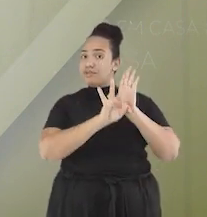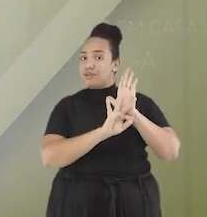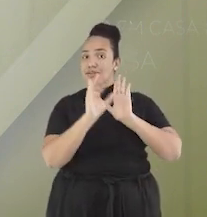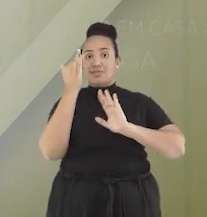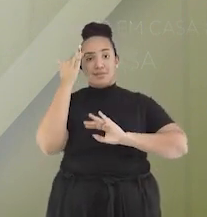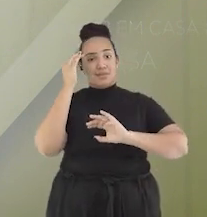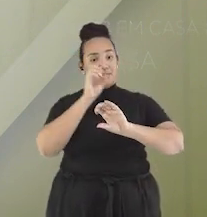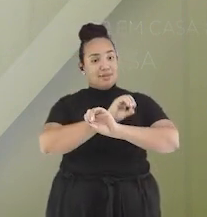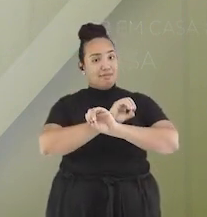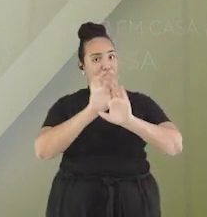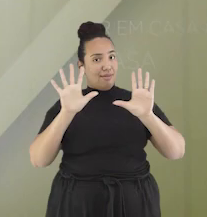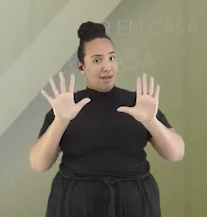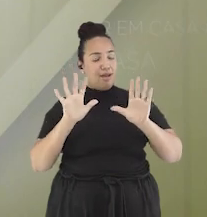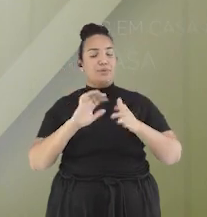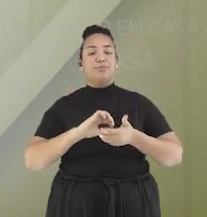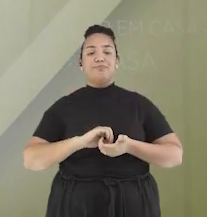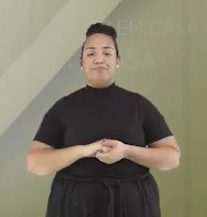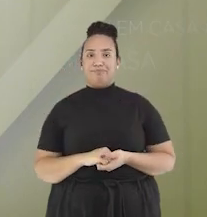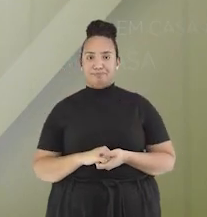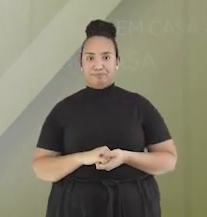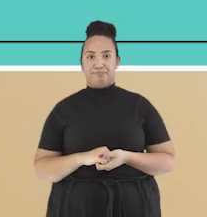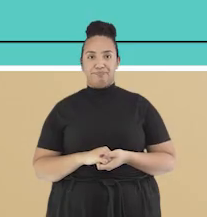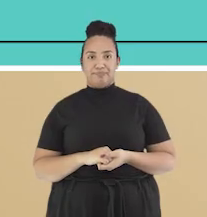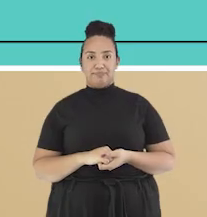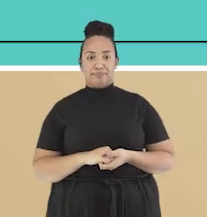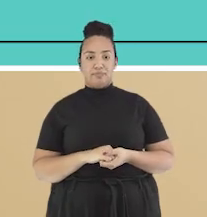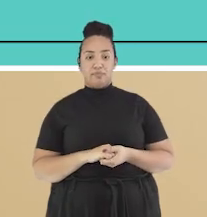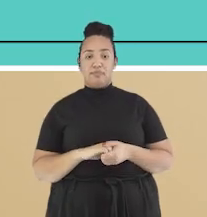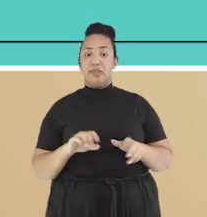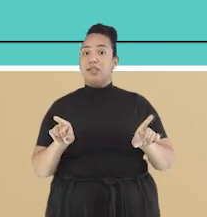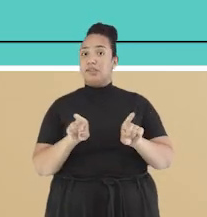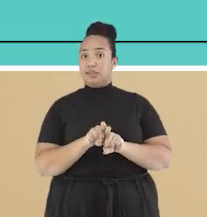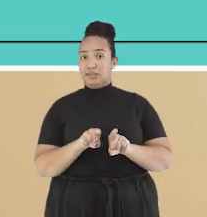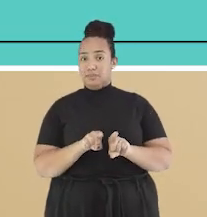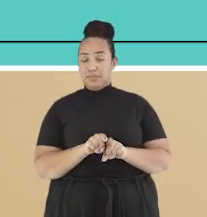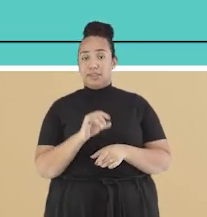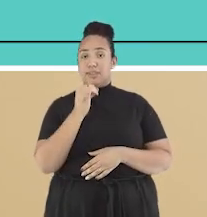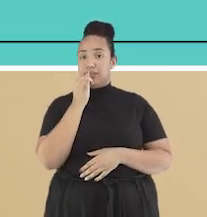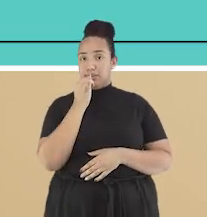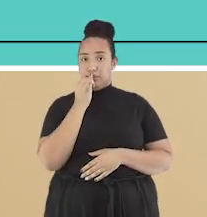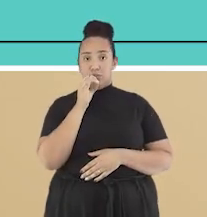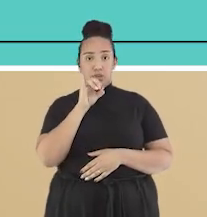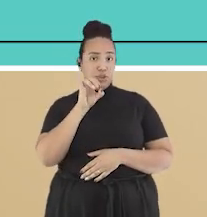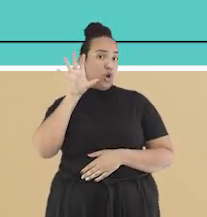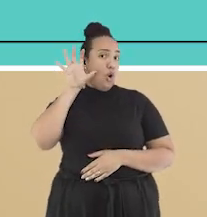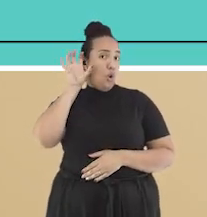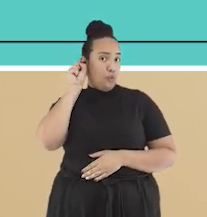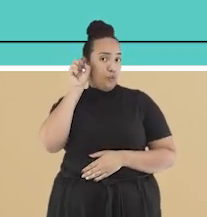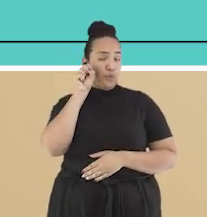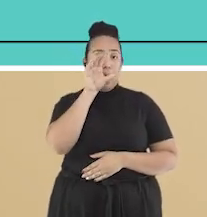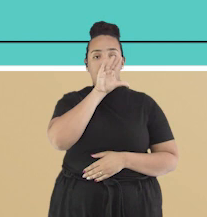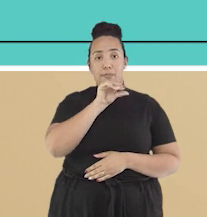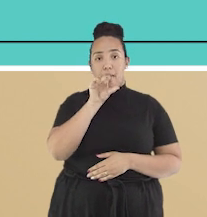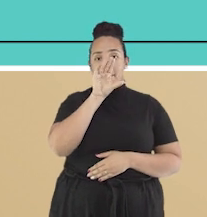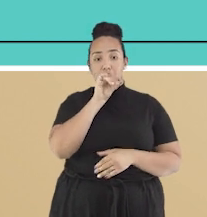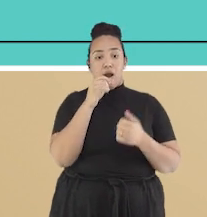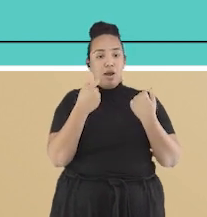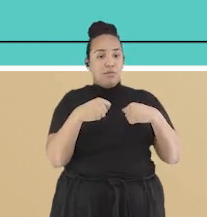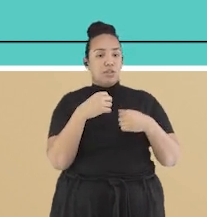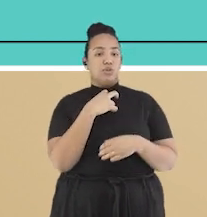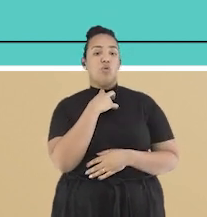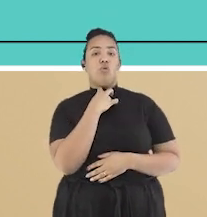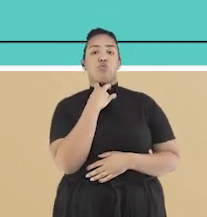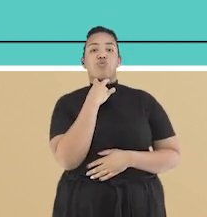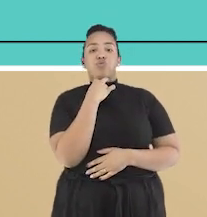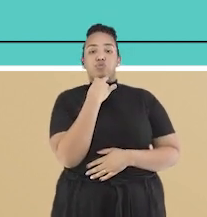na compreensão e interpretação do texto. Além disso, na leitura em voz alta, precisamos explorar